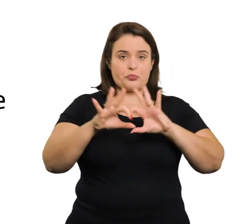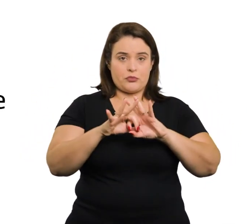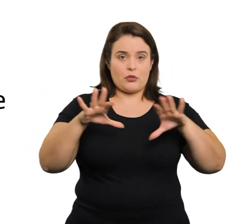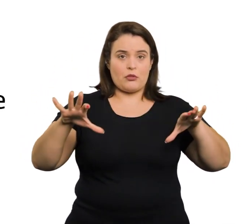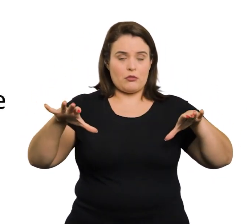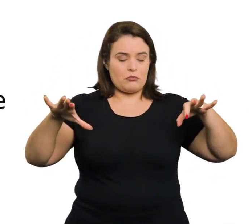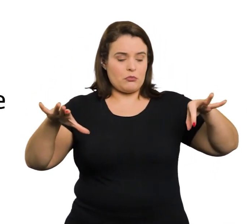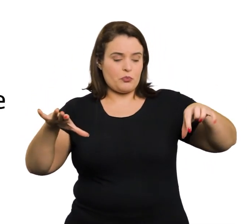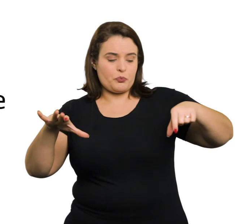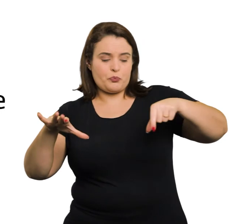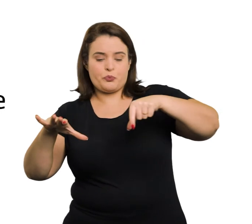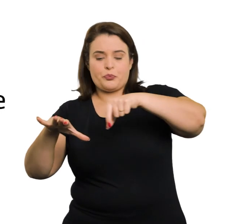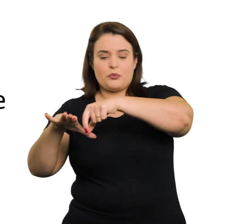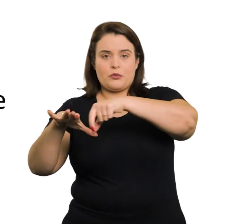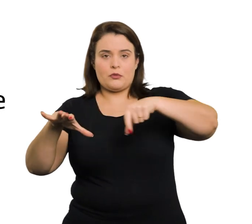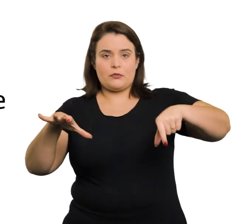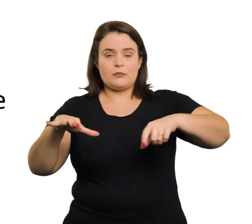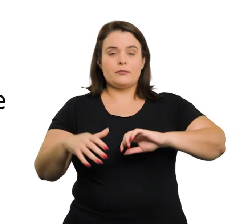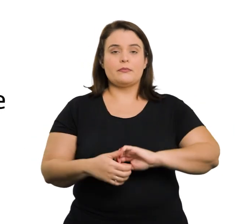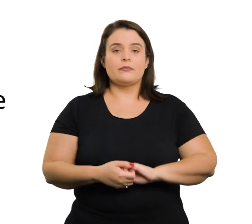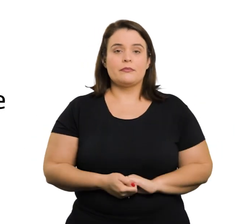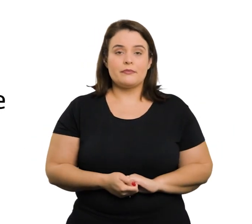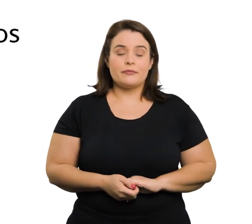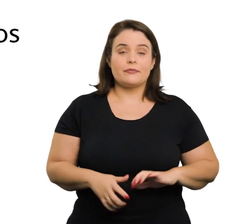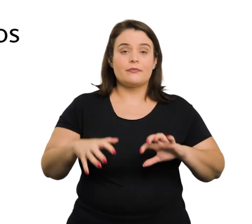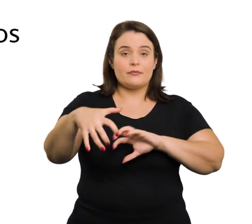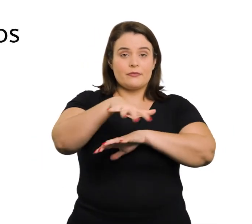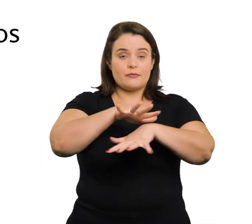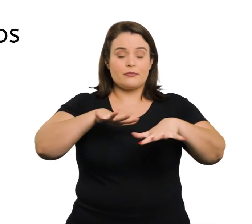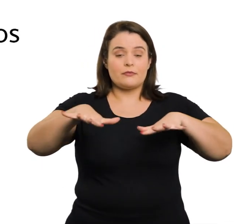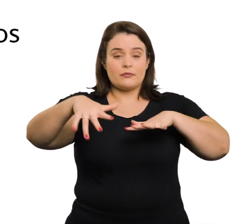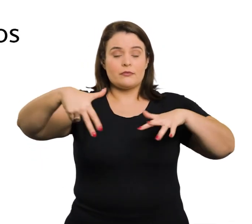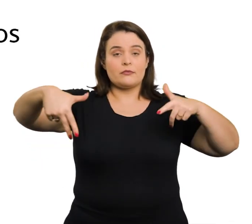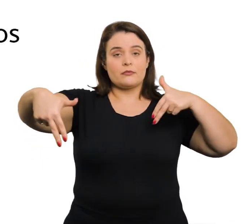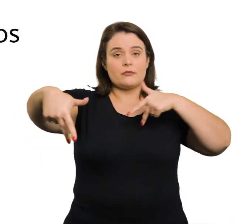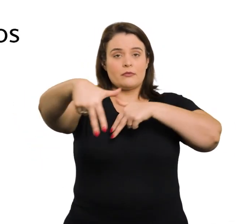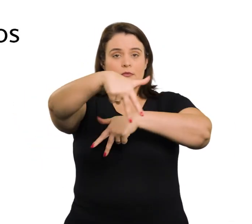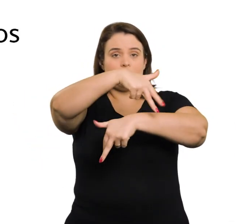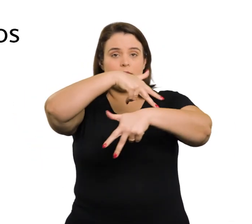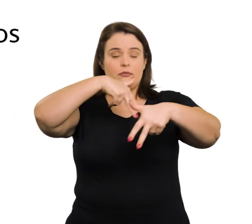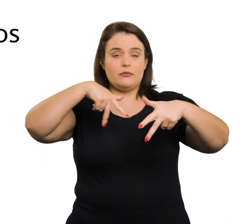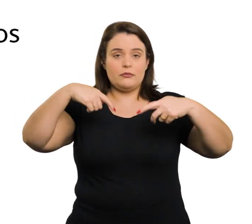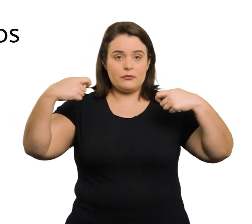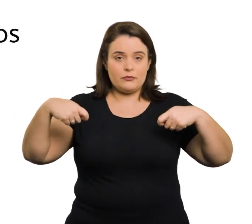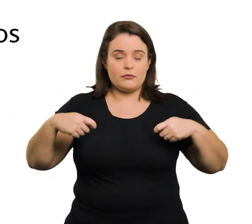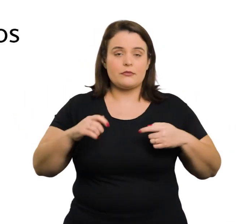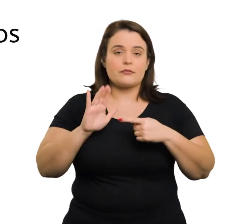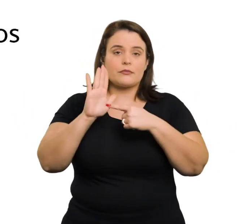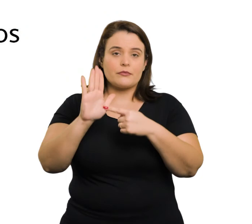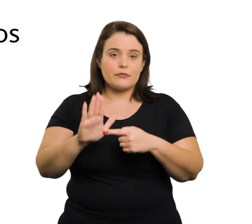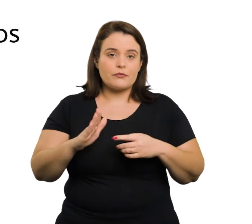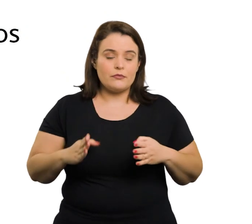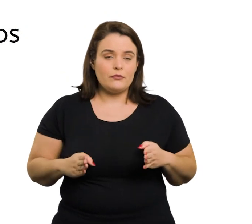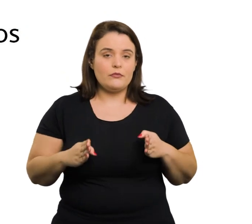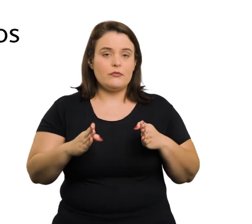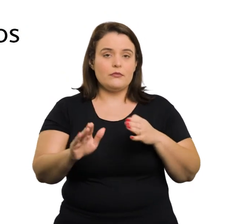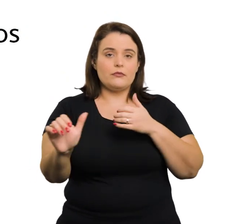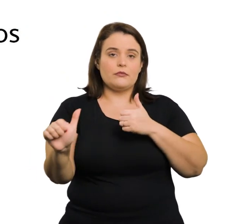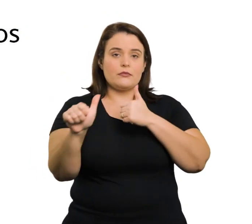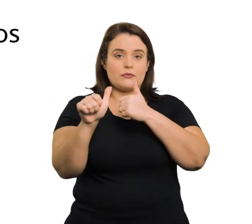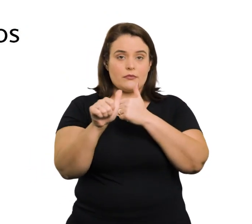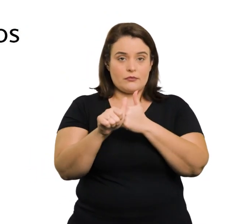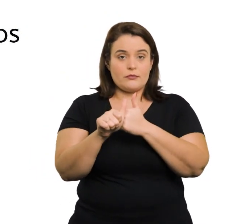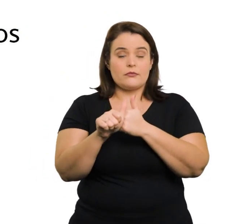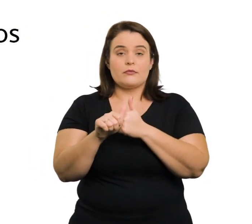entre blocos, indicando uma rota. Em áreas de circulação, de forma a garantir direcionamento